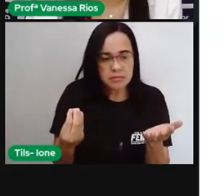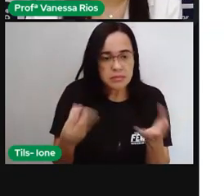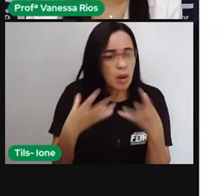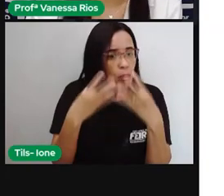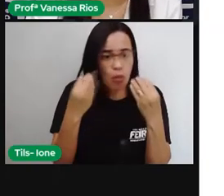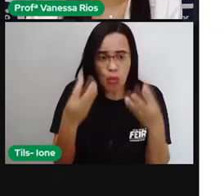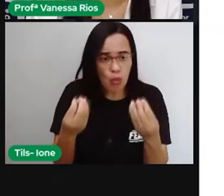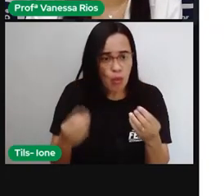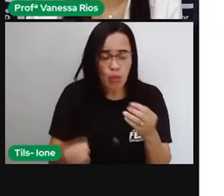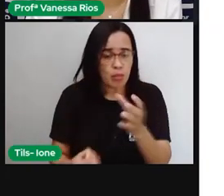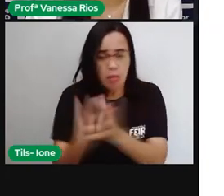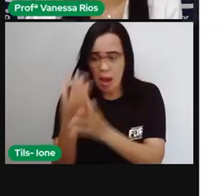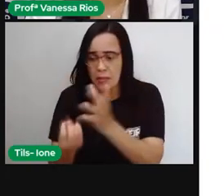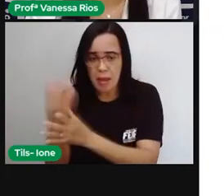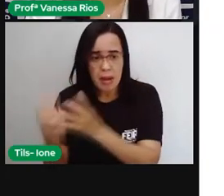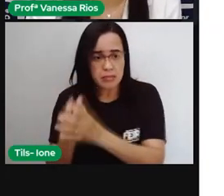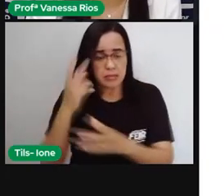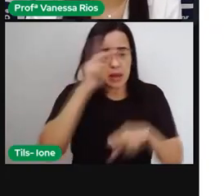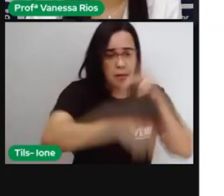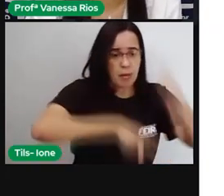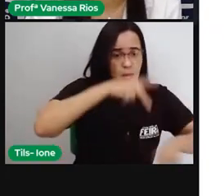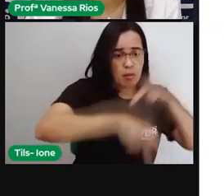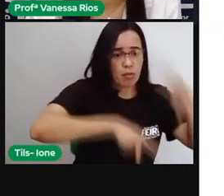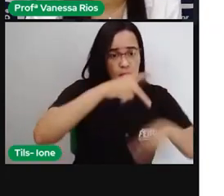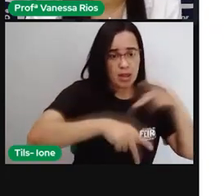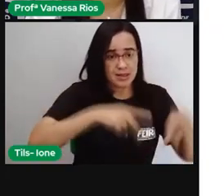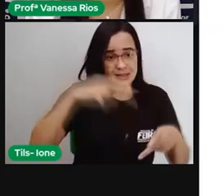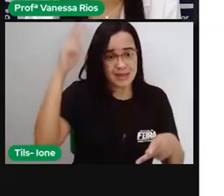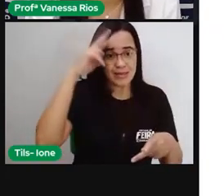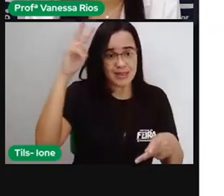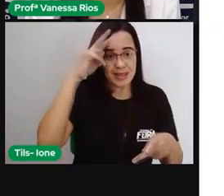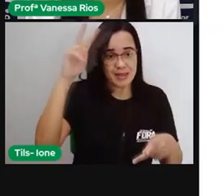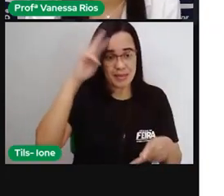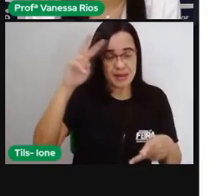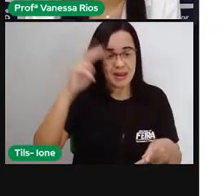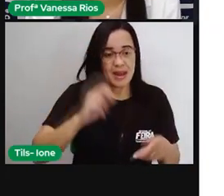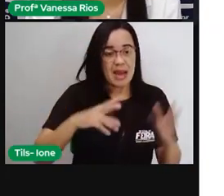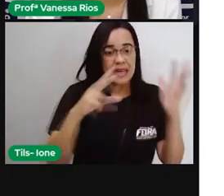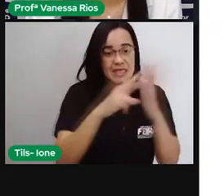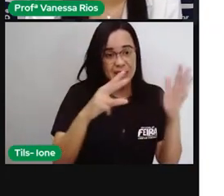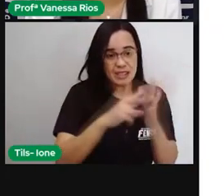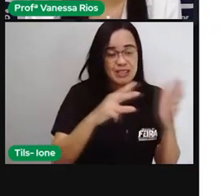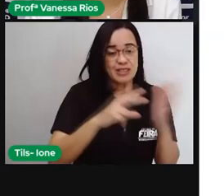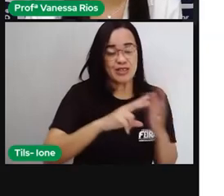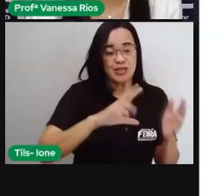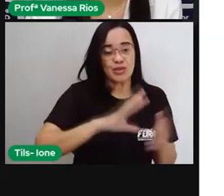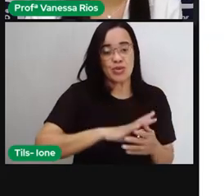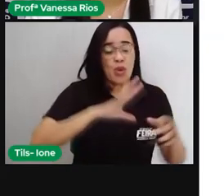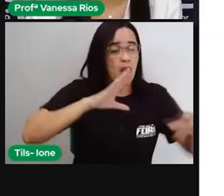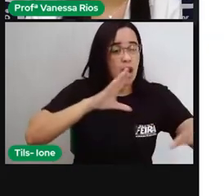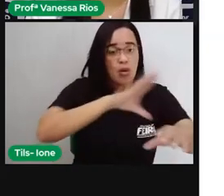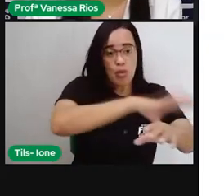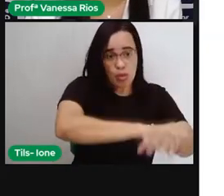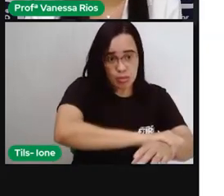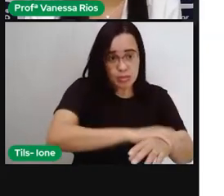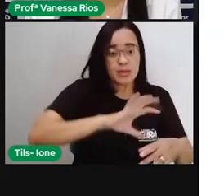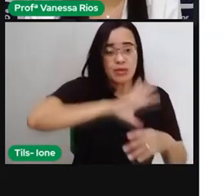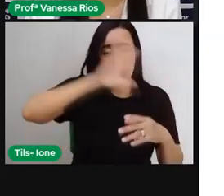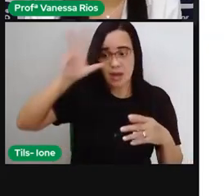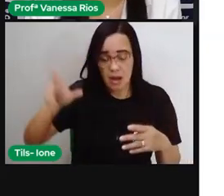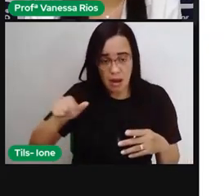que formaram o nosso povo, né, que formam o nosso povo, o povo brasileiro, mas junto com isso aparecem